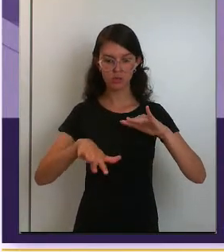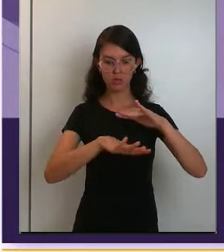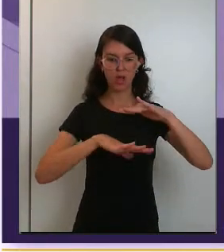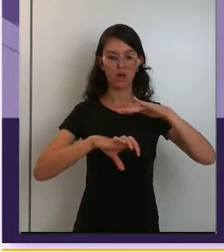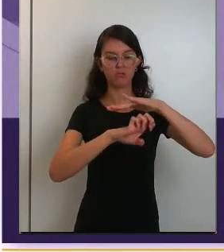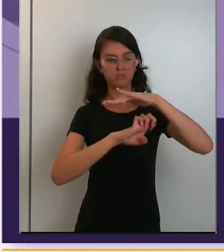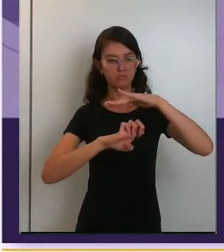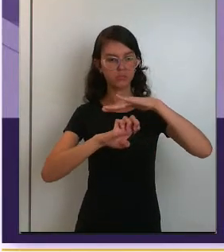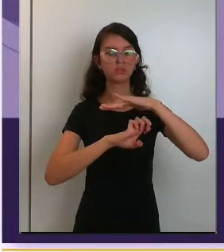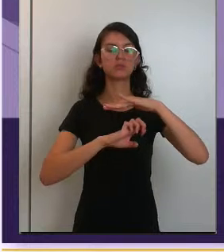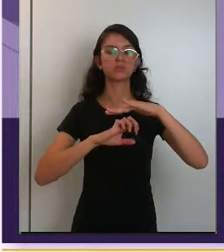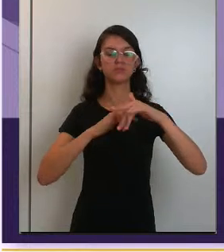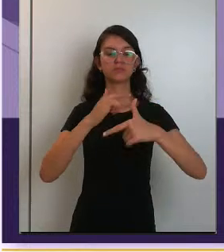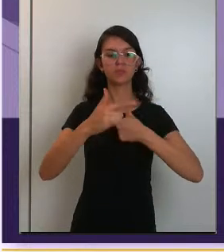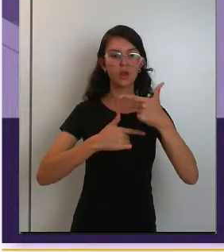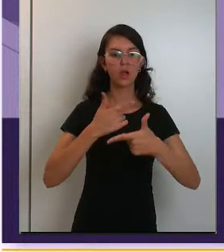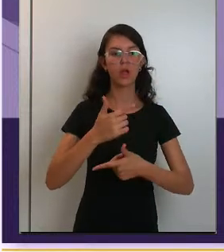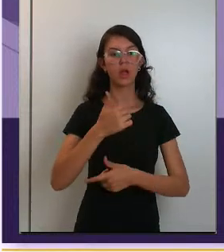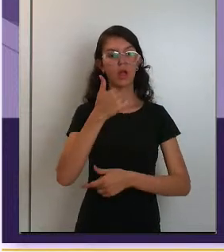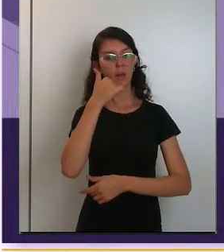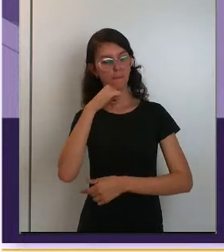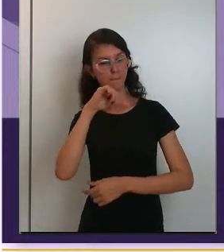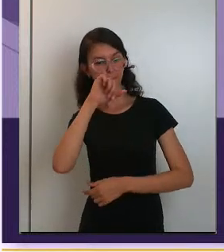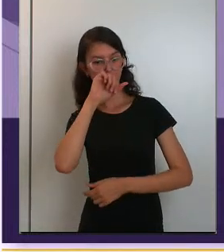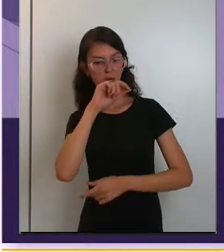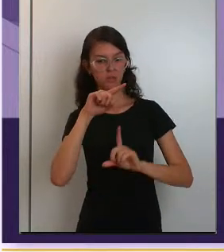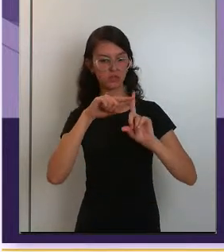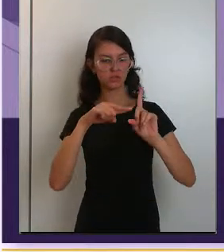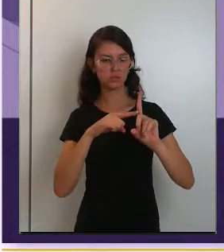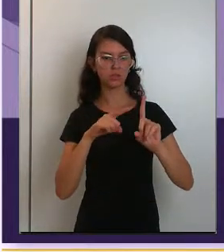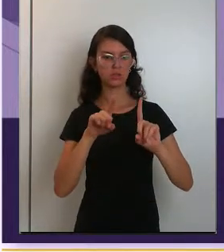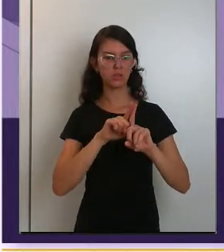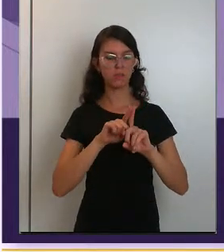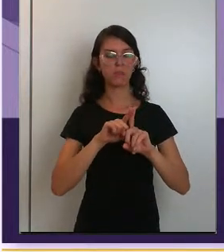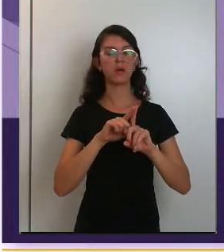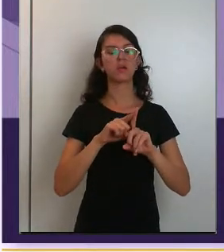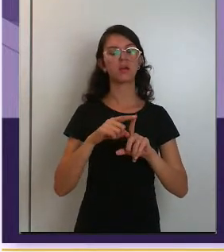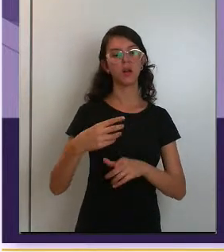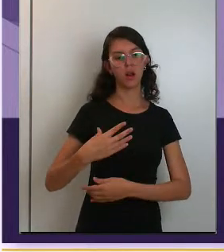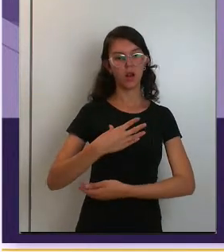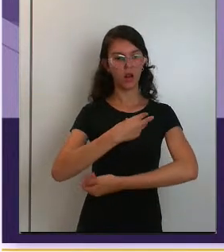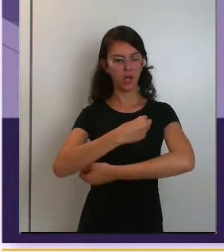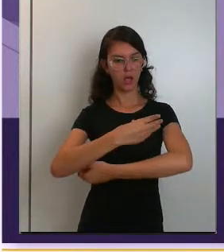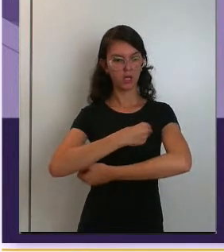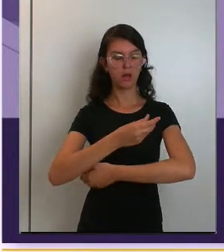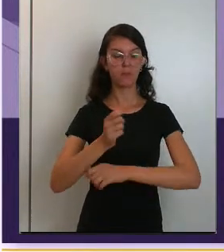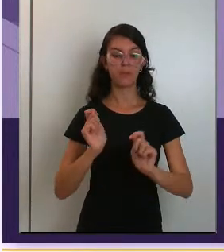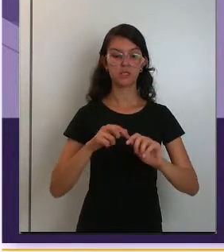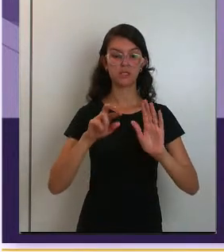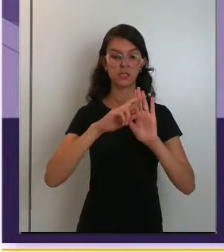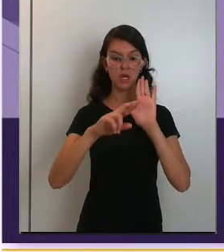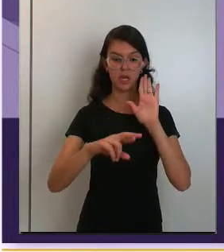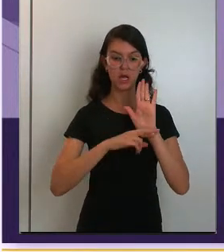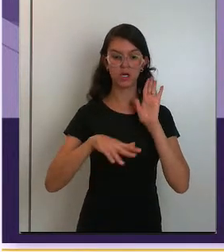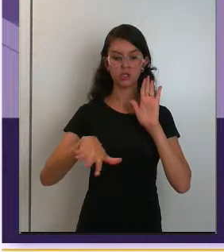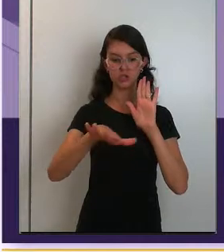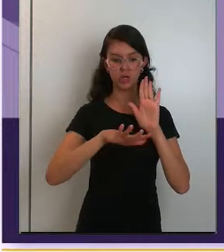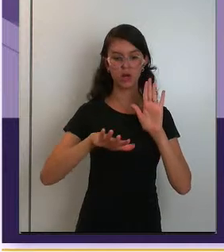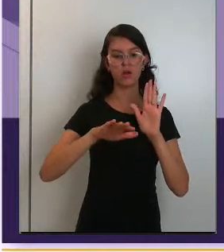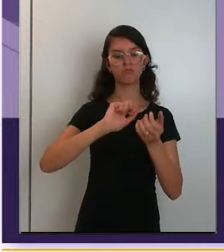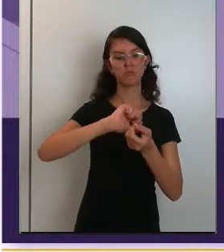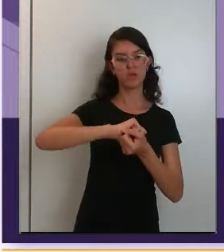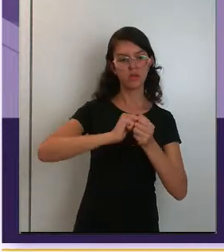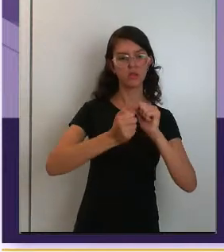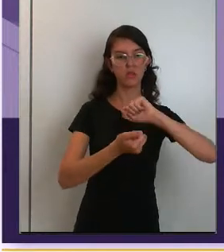situação da gestante e da lactante, ela exige pensar em regras gerais de